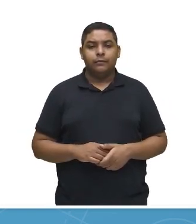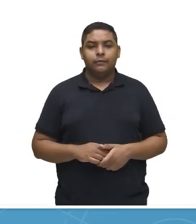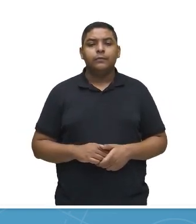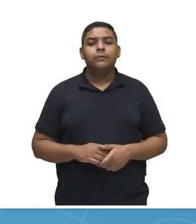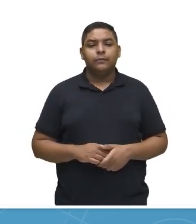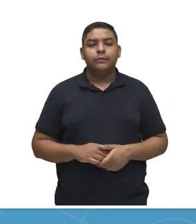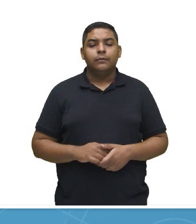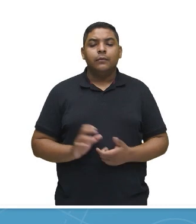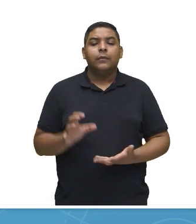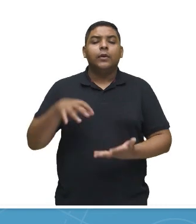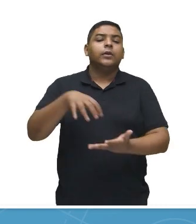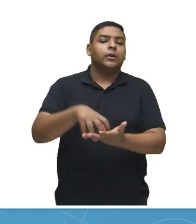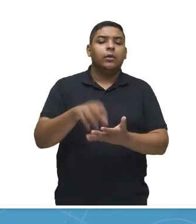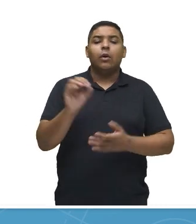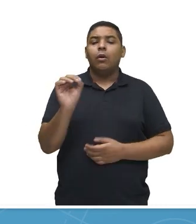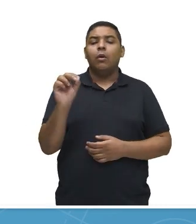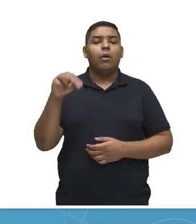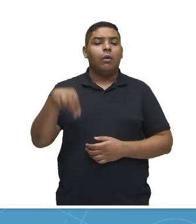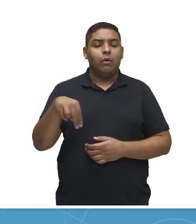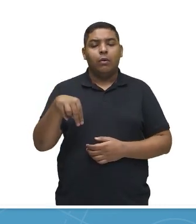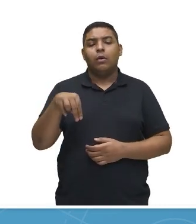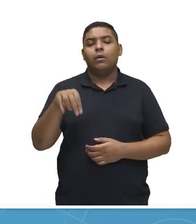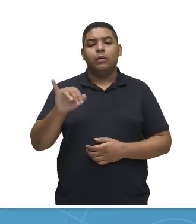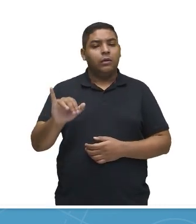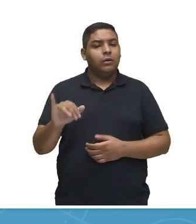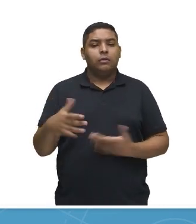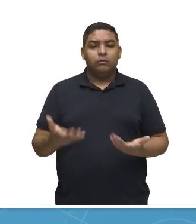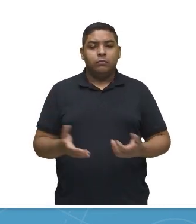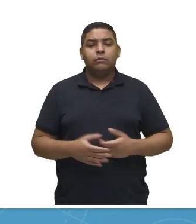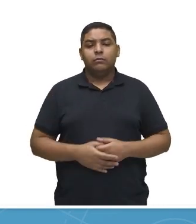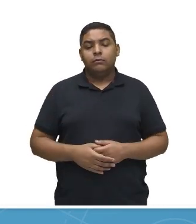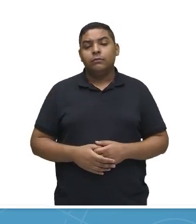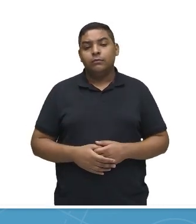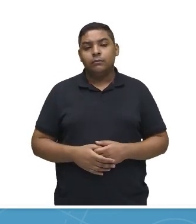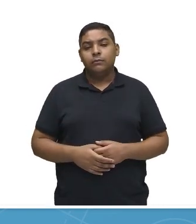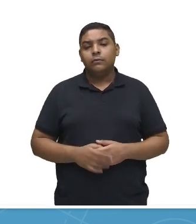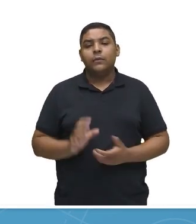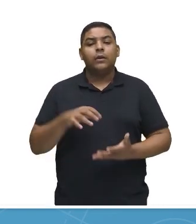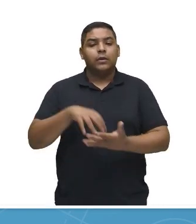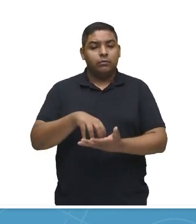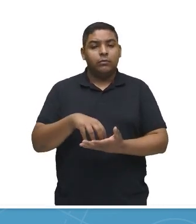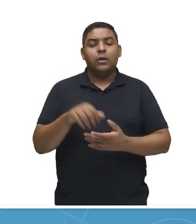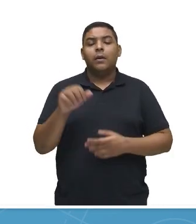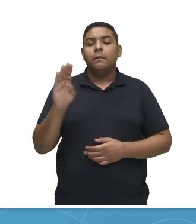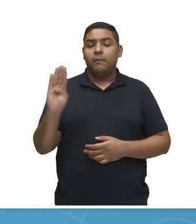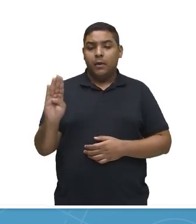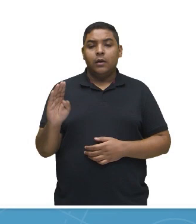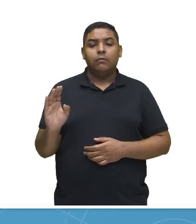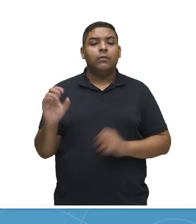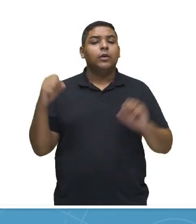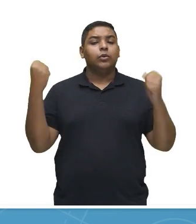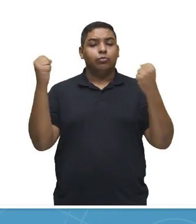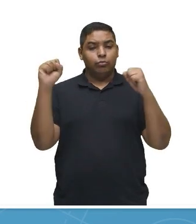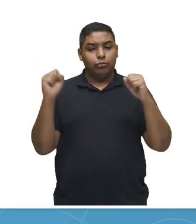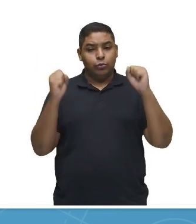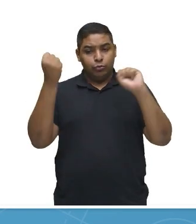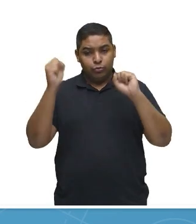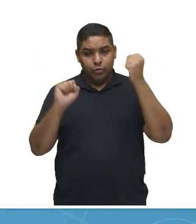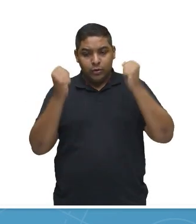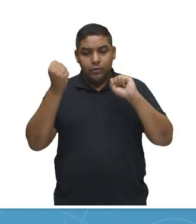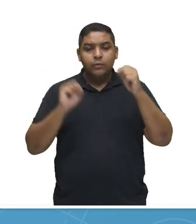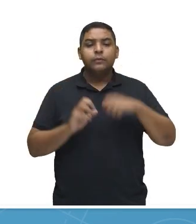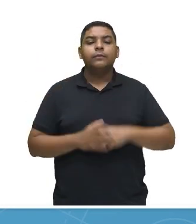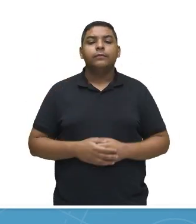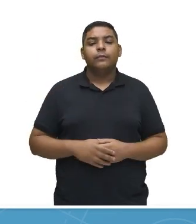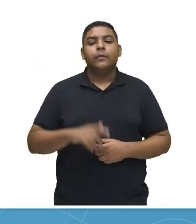organizações internacionais; letra B, presença de um grande número de indústrias; letra C, menor inserção no contexto